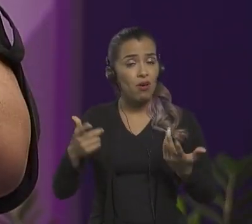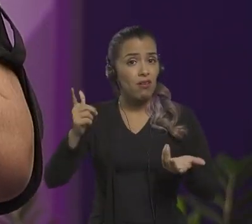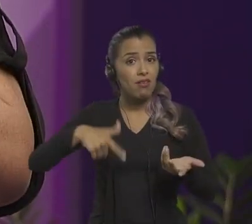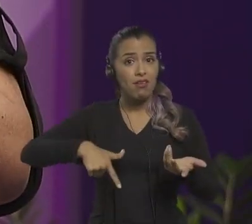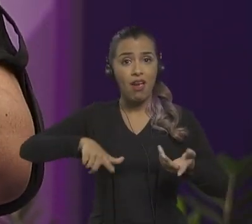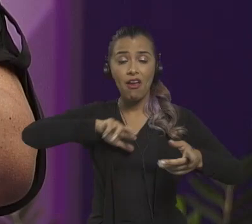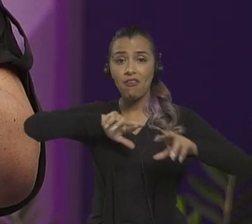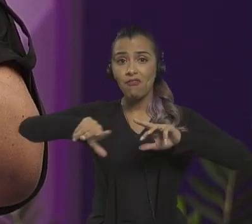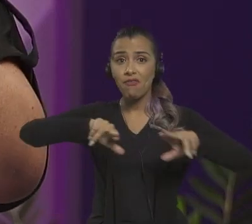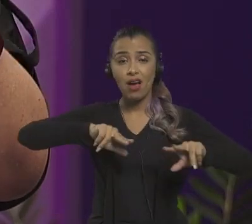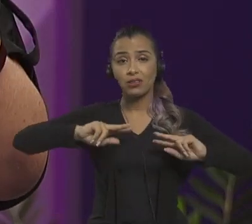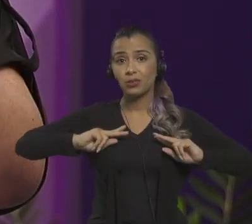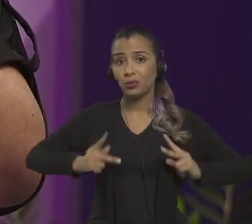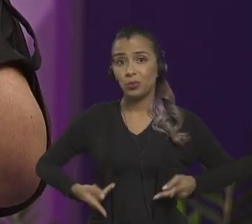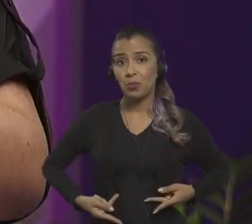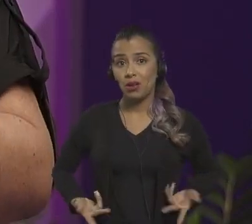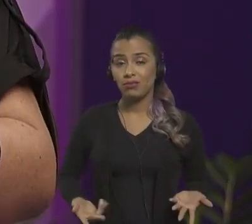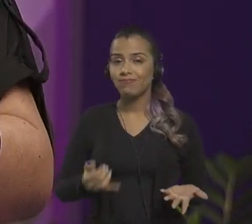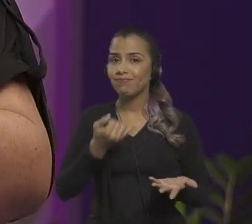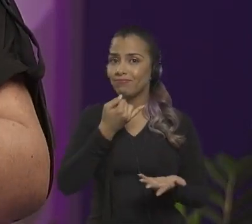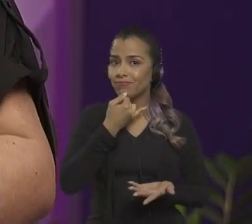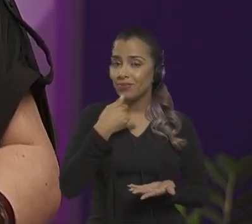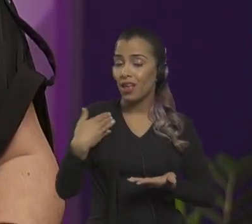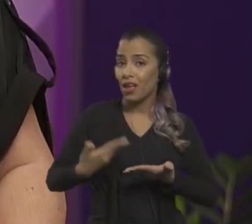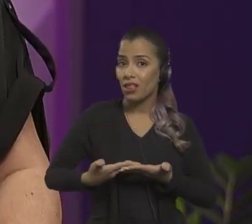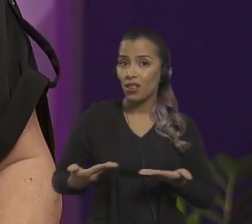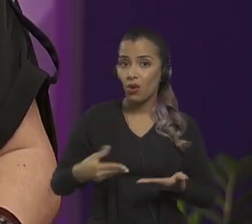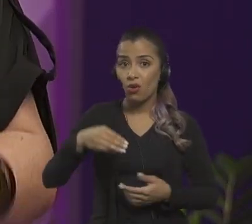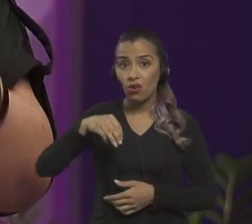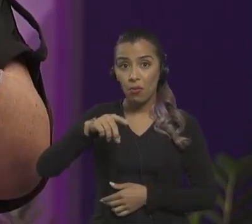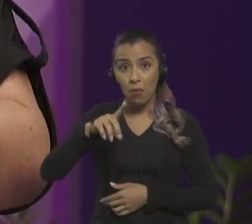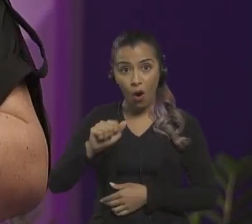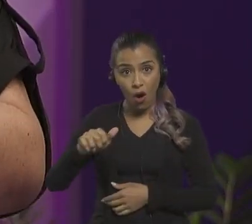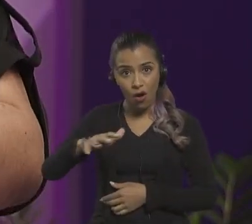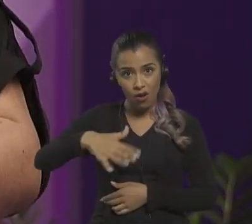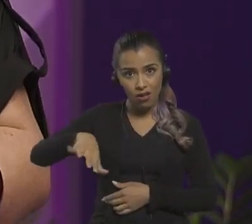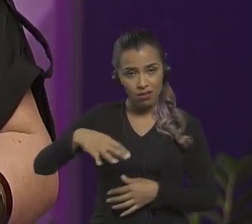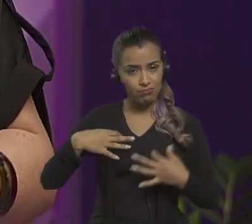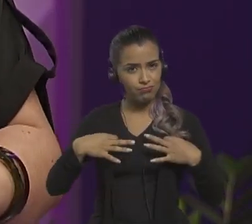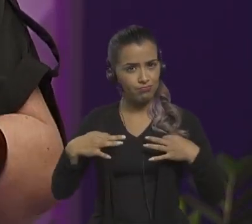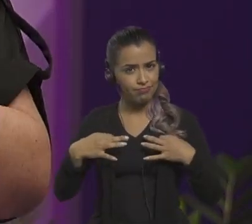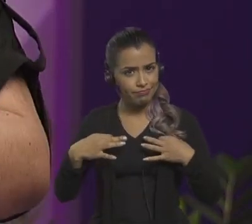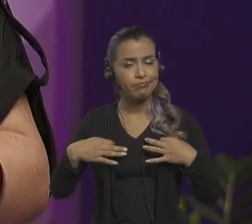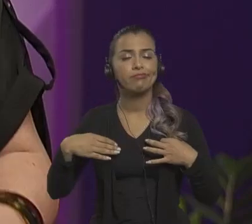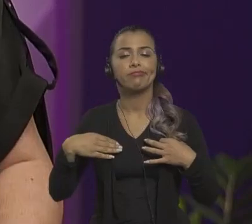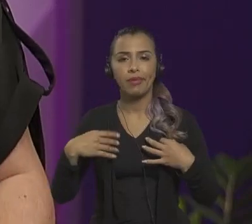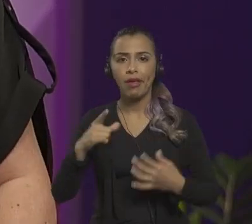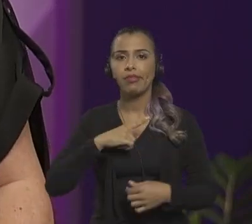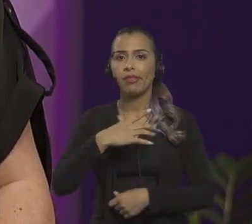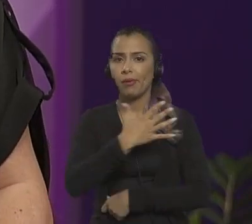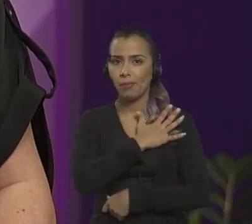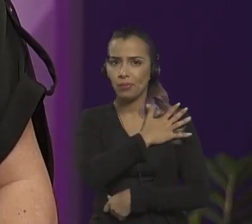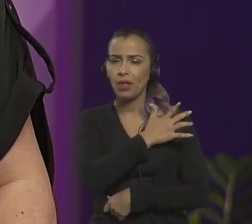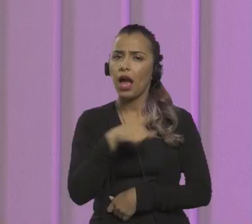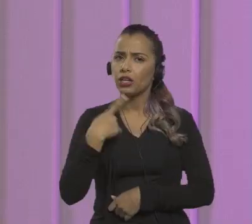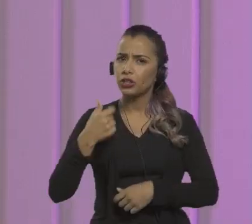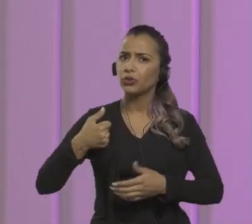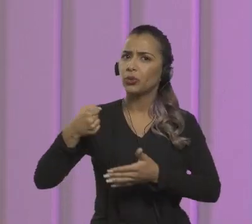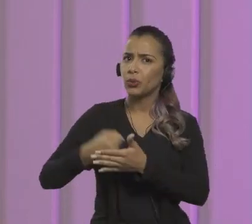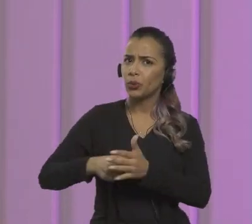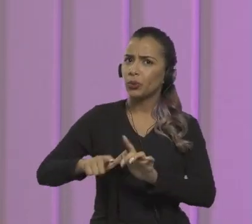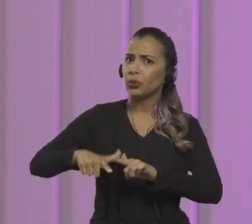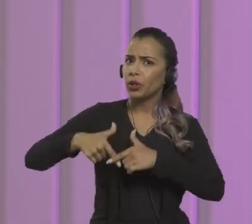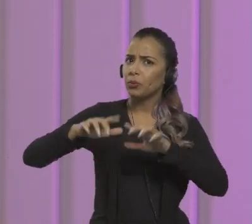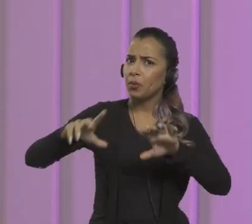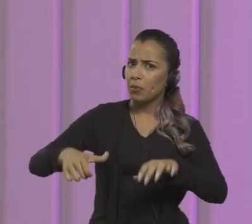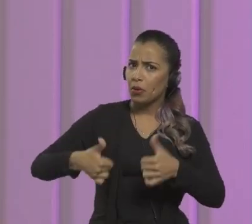infelizmente, é um mundo que trata muito mal as pessoas ainda. Embora a gente tenha lutado para melhorar, né, ainda sim, falta muita coisa ainda. Melhorou muito,